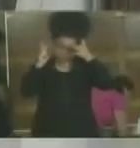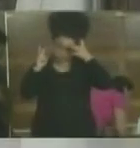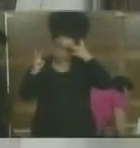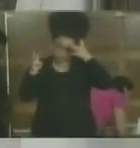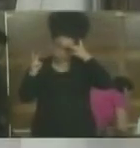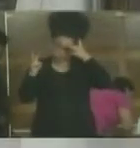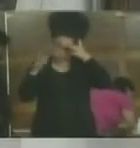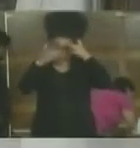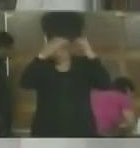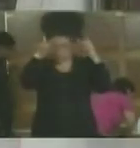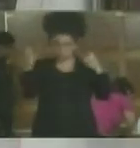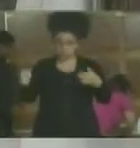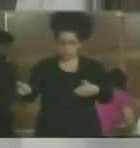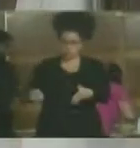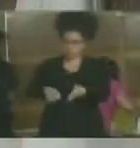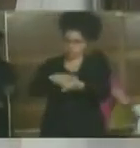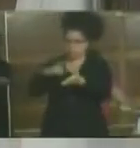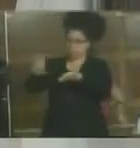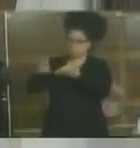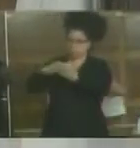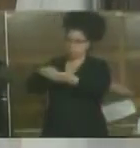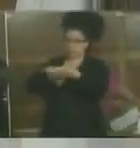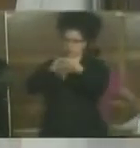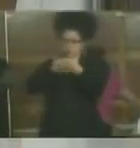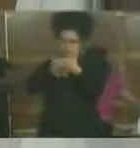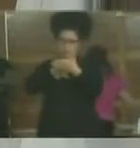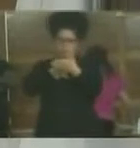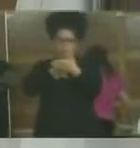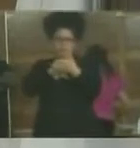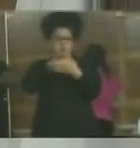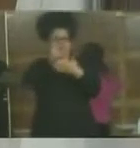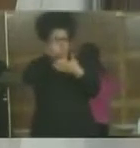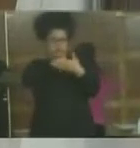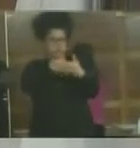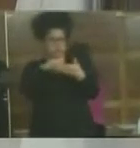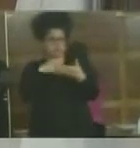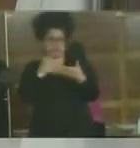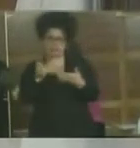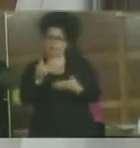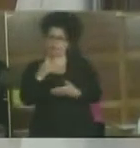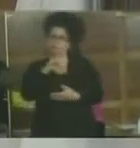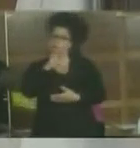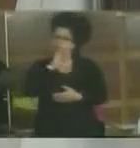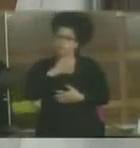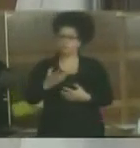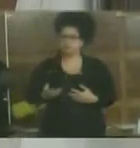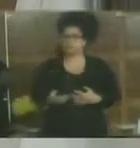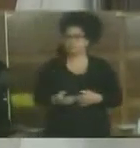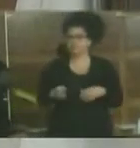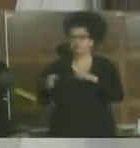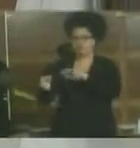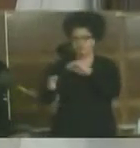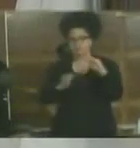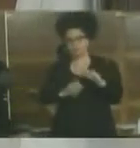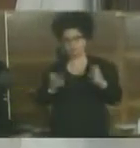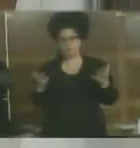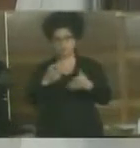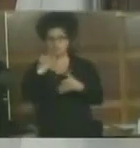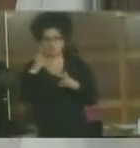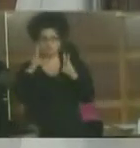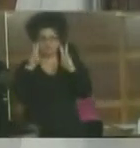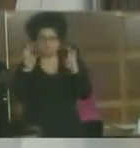Aí eu fui averiguar, eu falei, não podemos perder isso. Bom, falamos de coisas ruins, agora vamos falar de coisas boas,